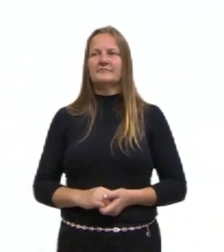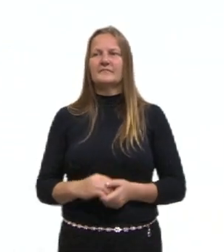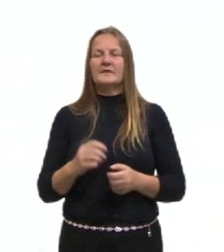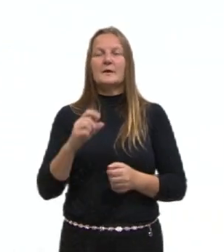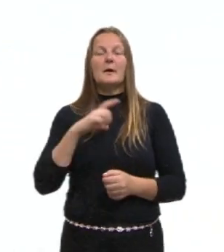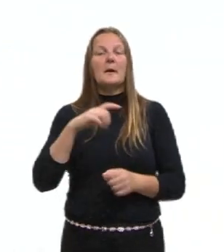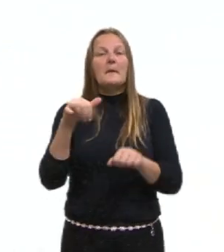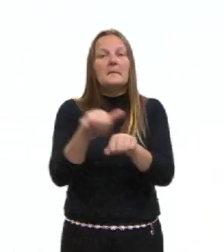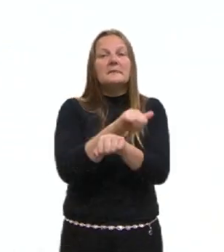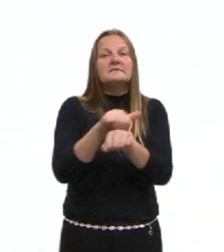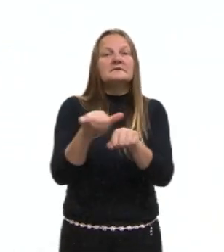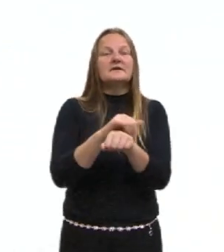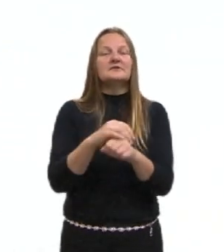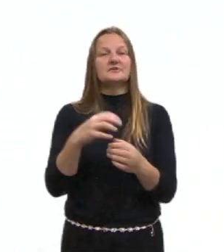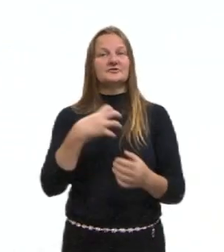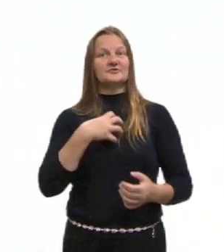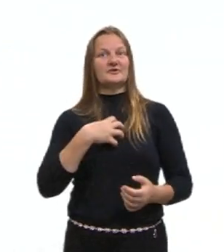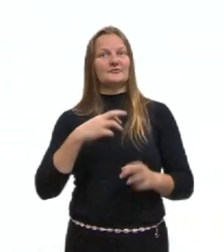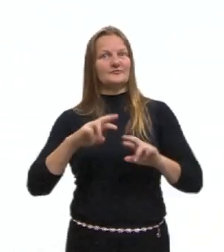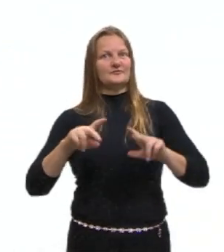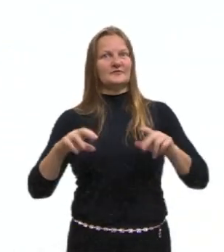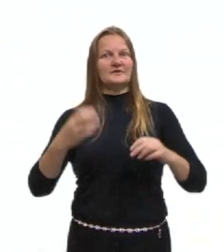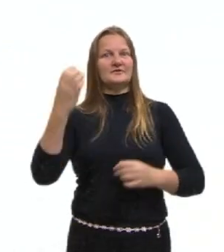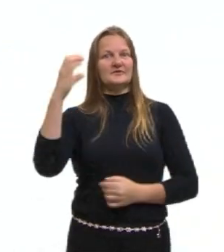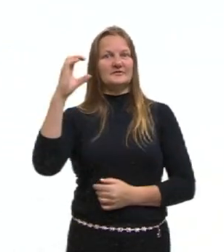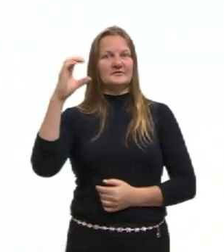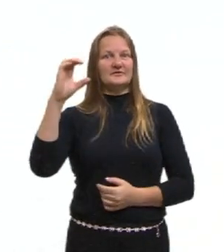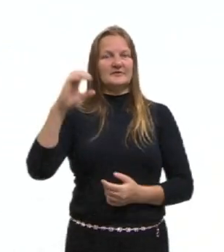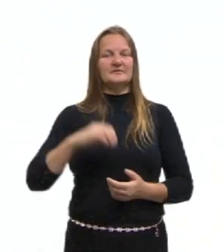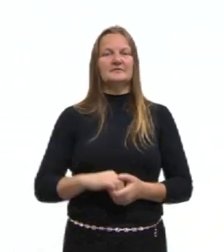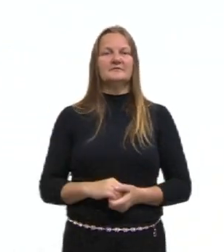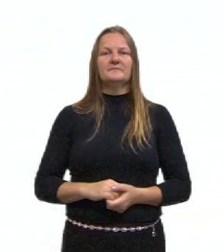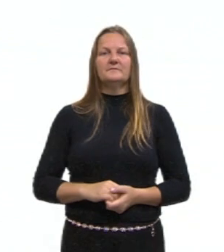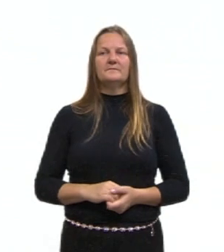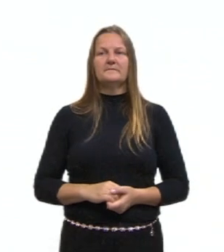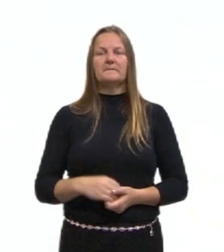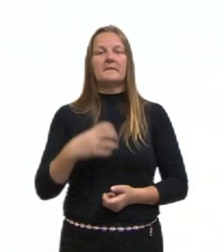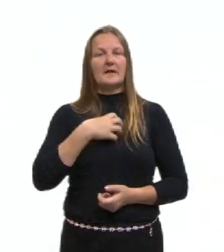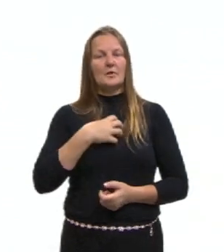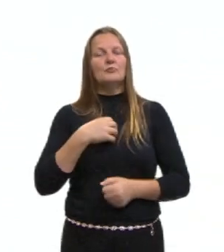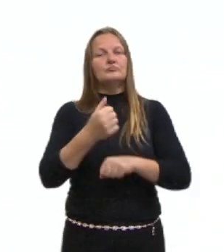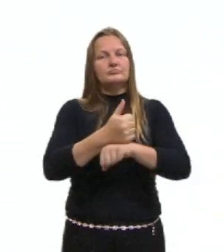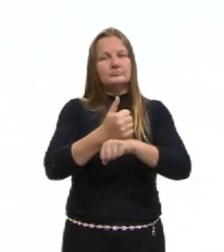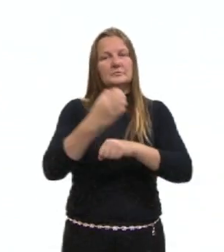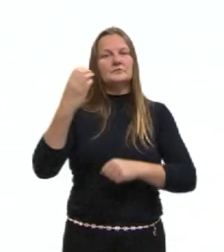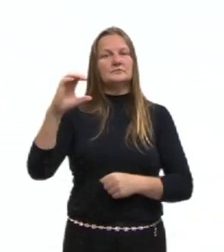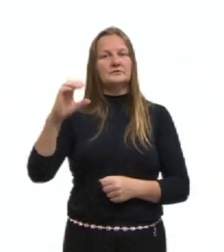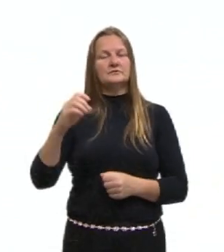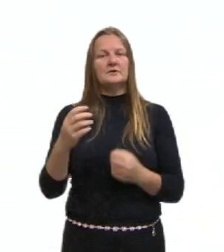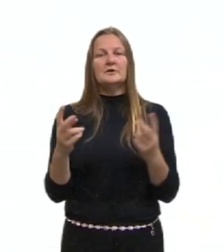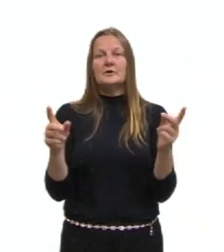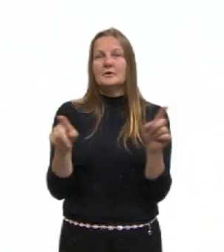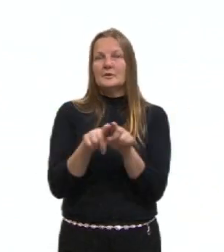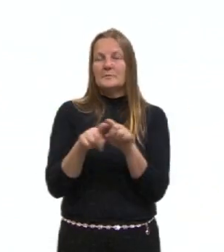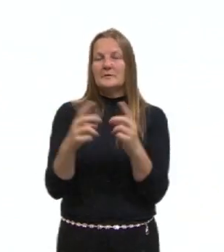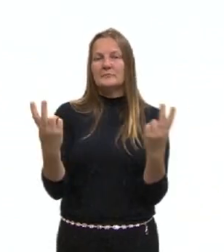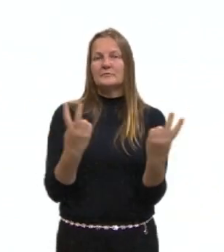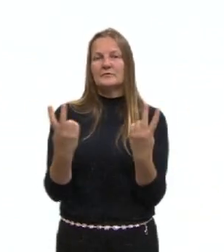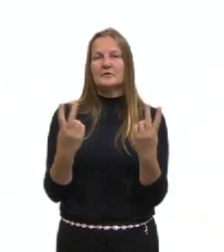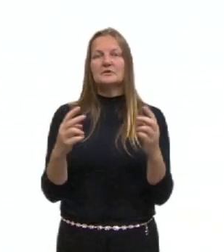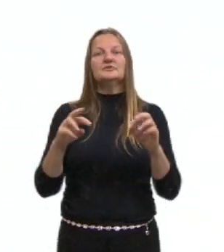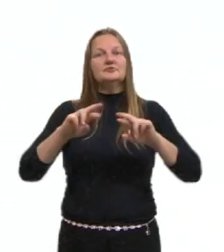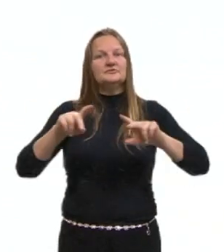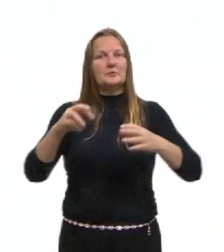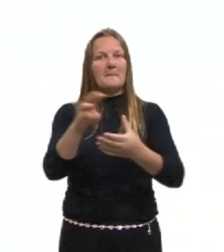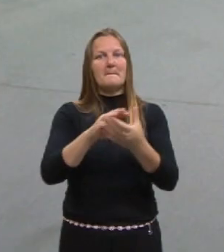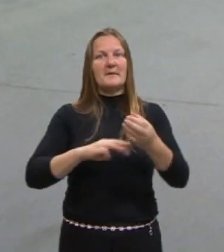são formas bem diferentes de fazer ciência, né? Eu sou uma cientista, tanto quanto a Camila, mas a gente faz